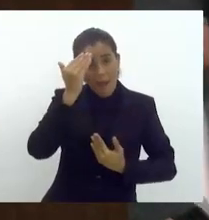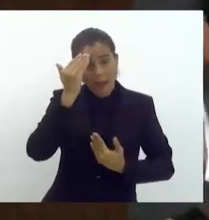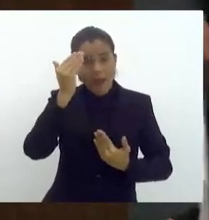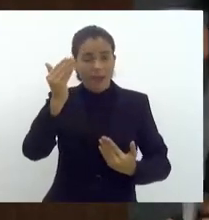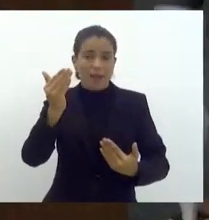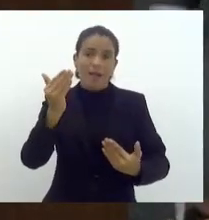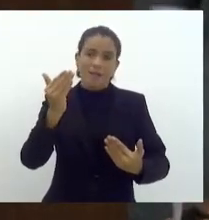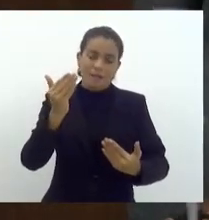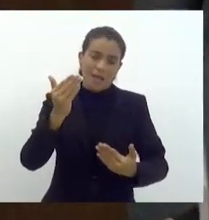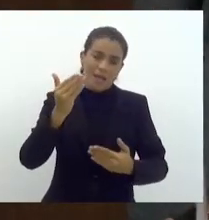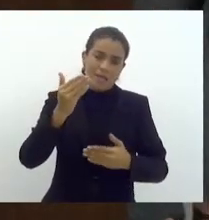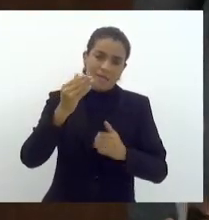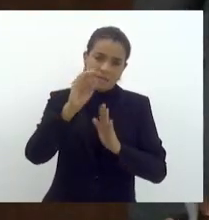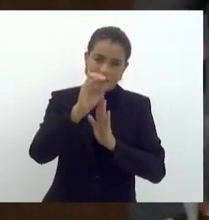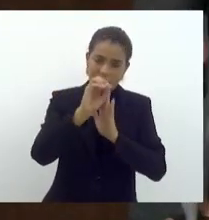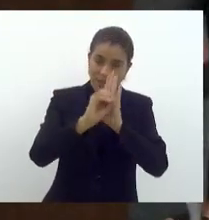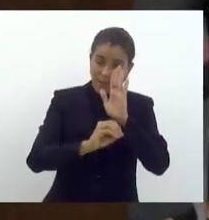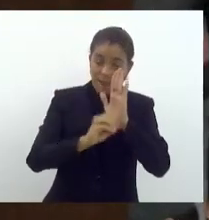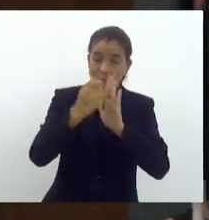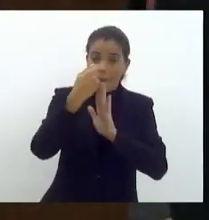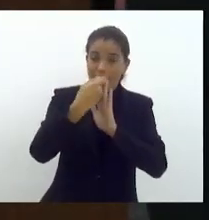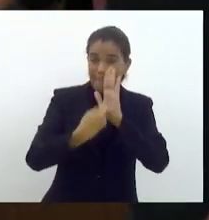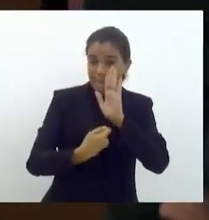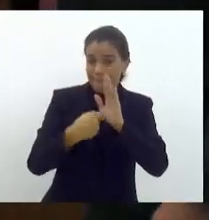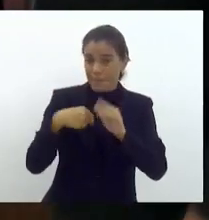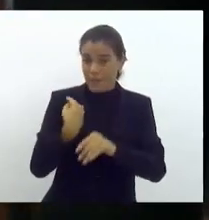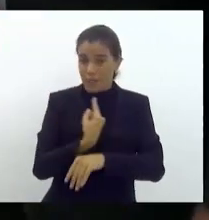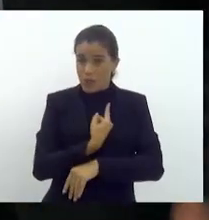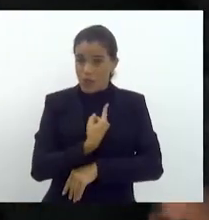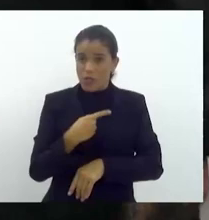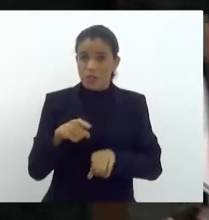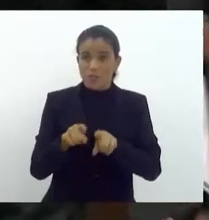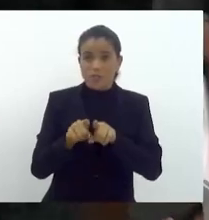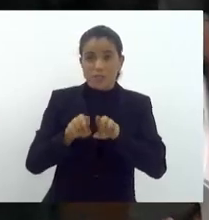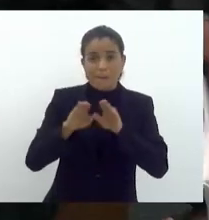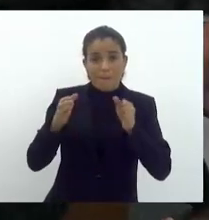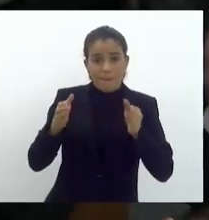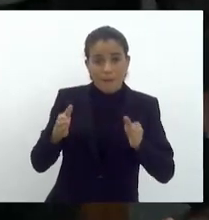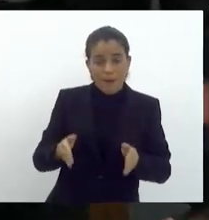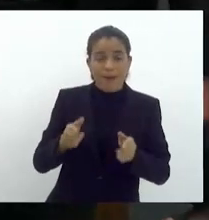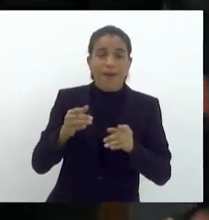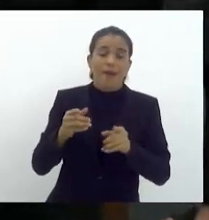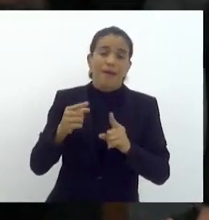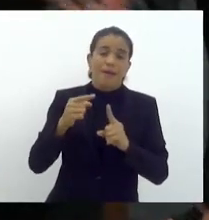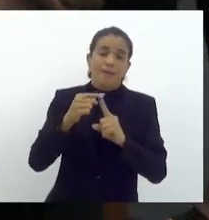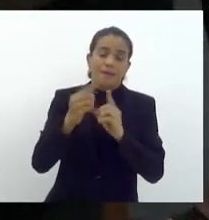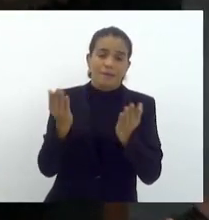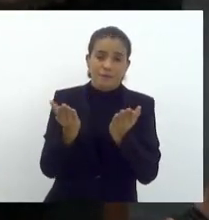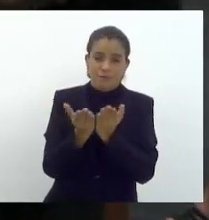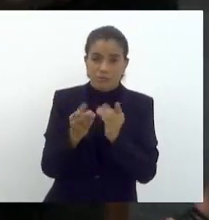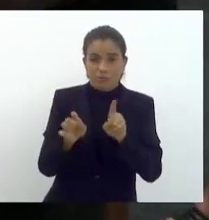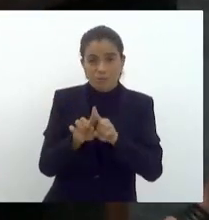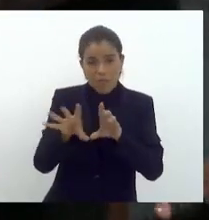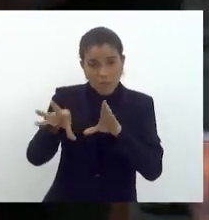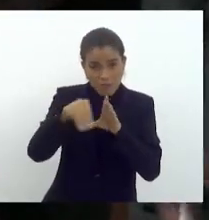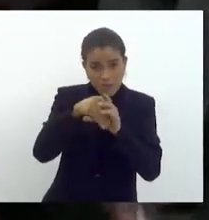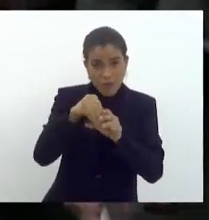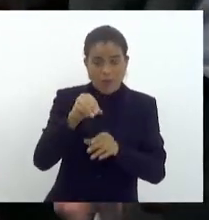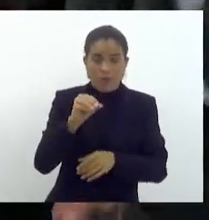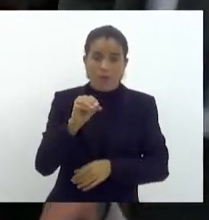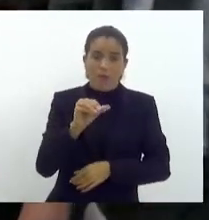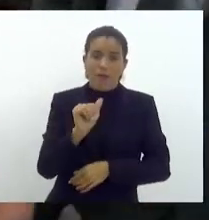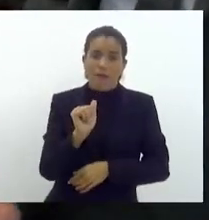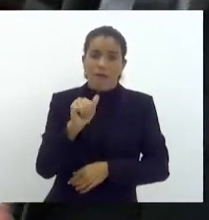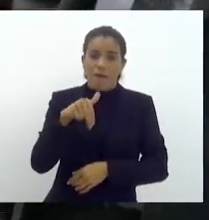a essa mensagem e dizer que nós também da bancada evangélica fizemos inclusão da AMBEV e de outras